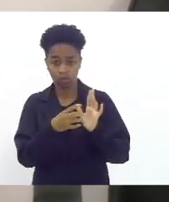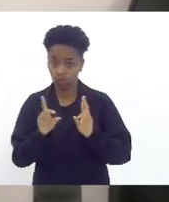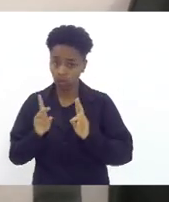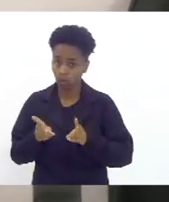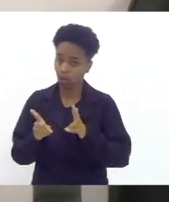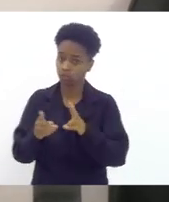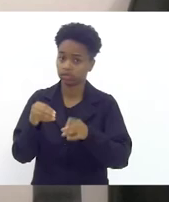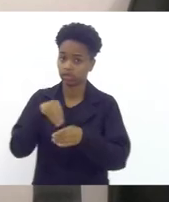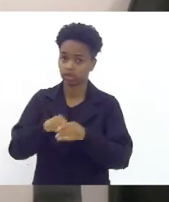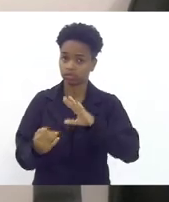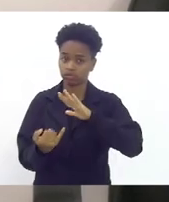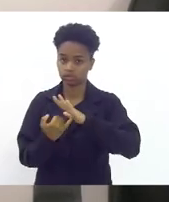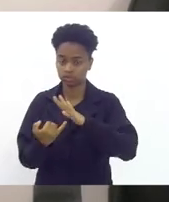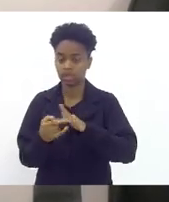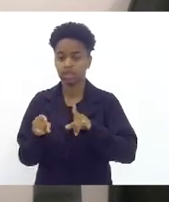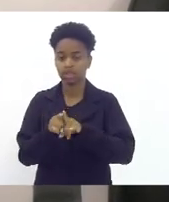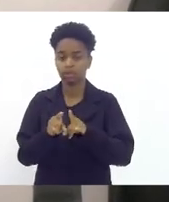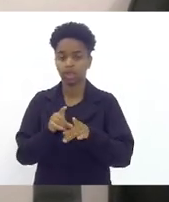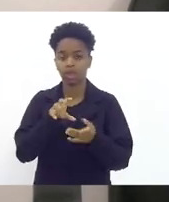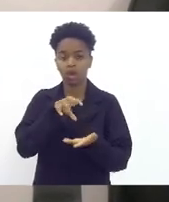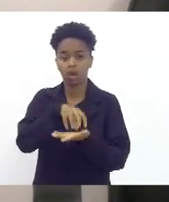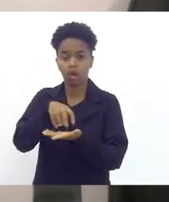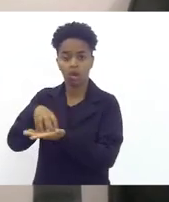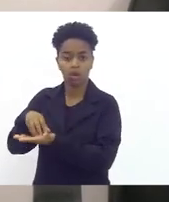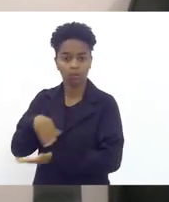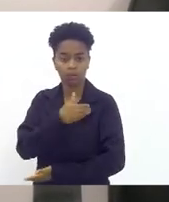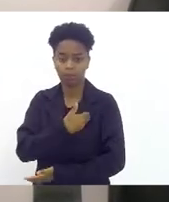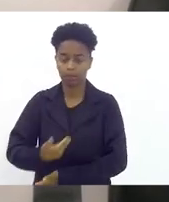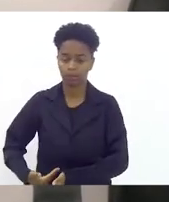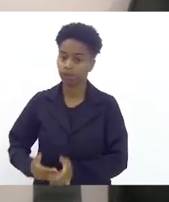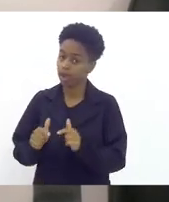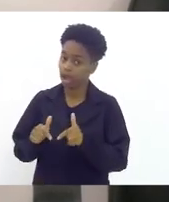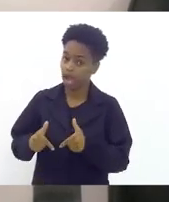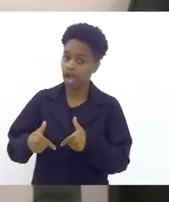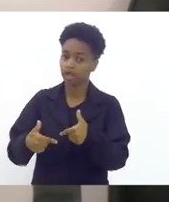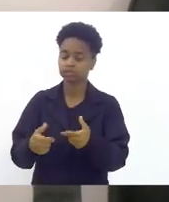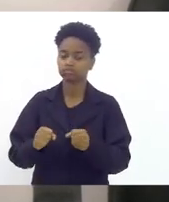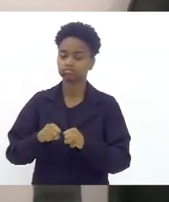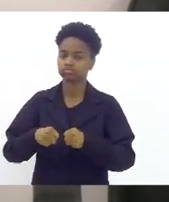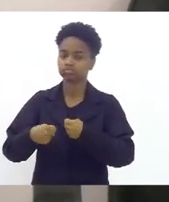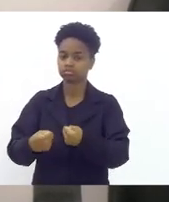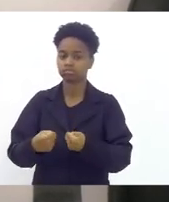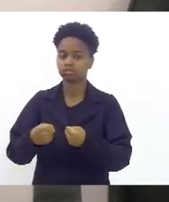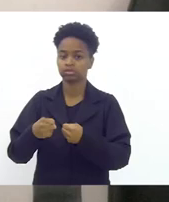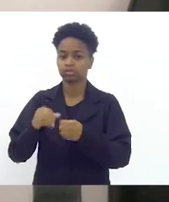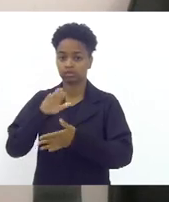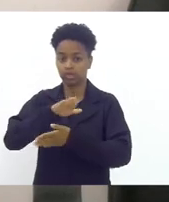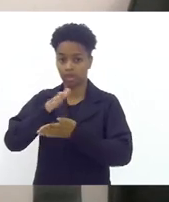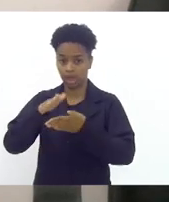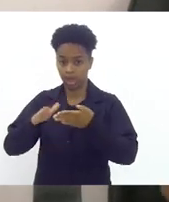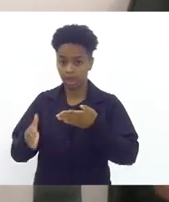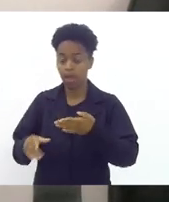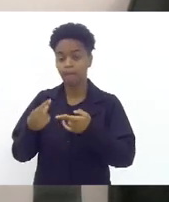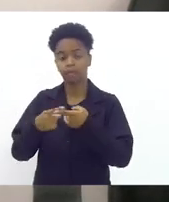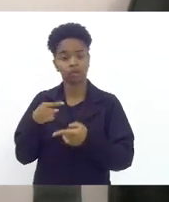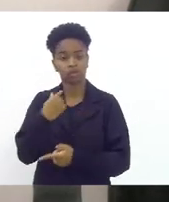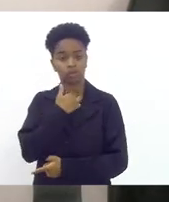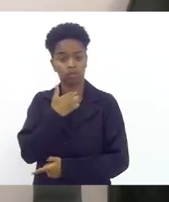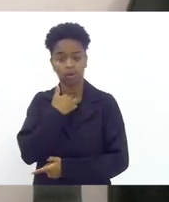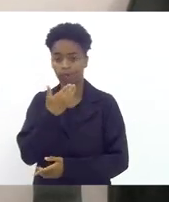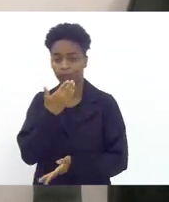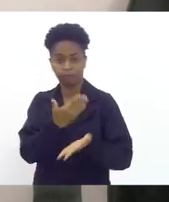das instituições e dos órgãos públicos que atuam em defesa da mata atlântica para a gente não perder esse espaço